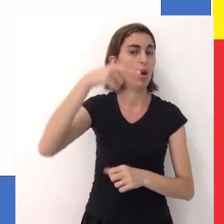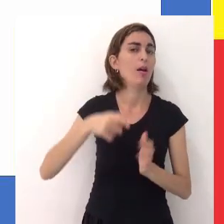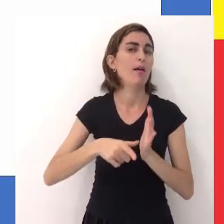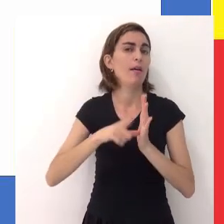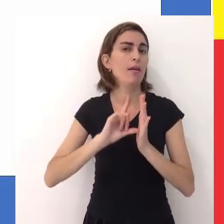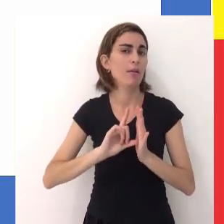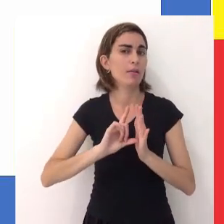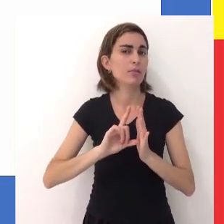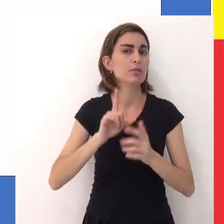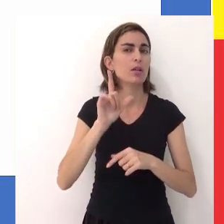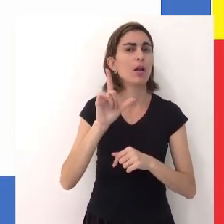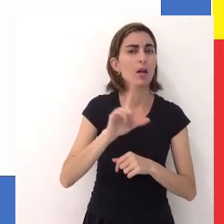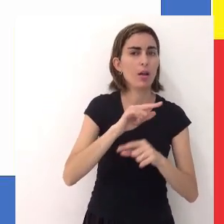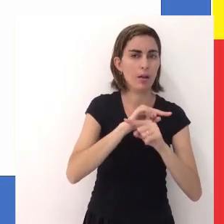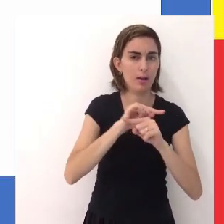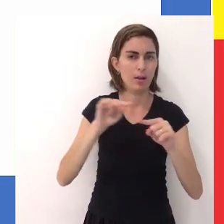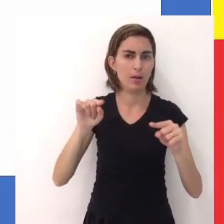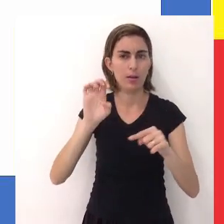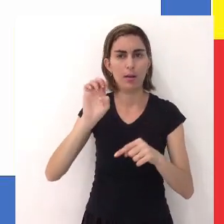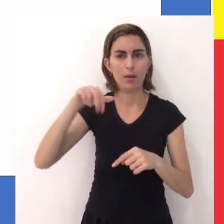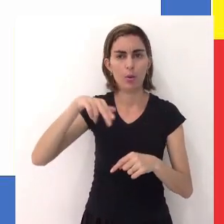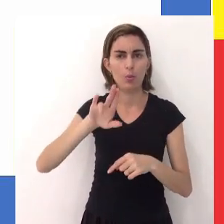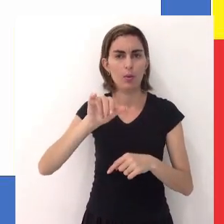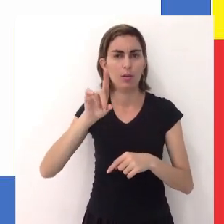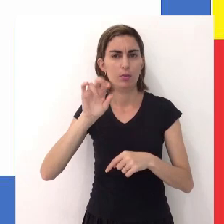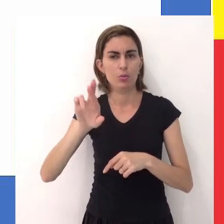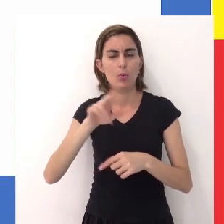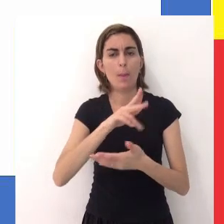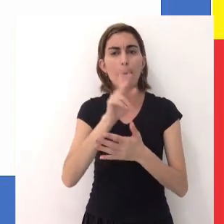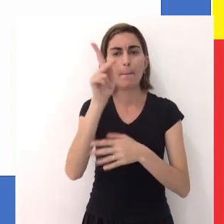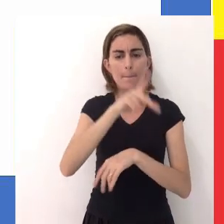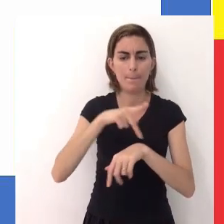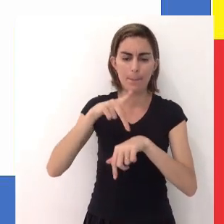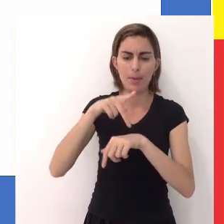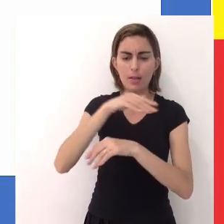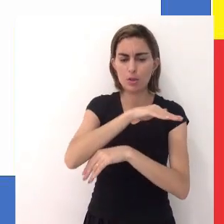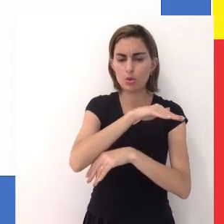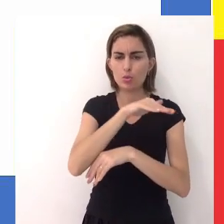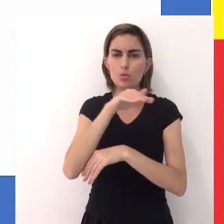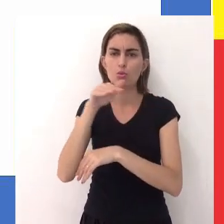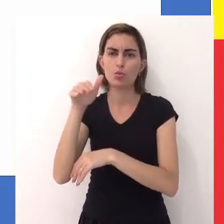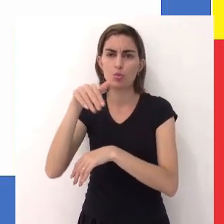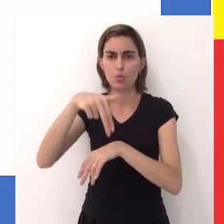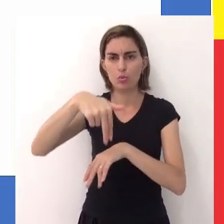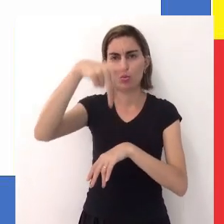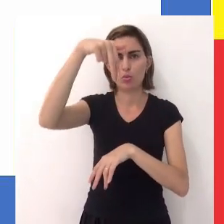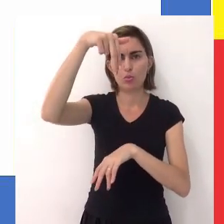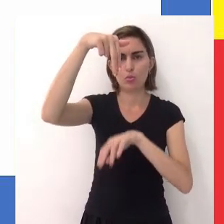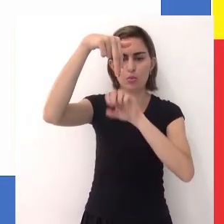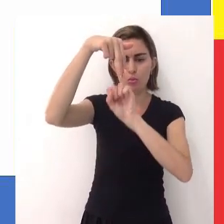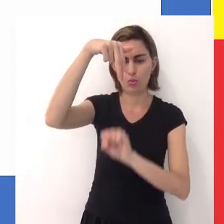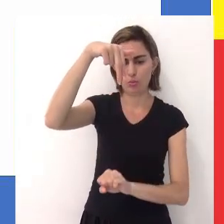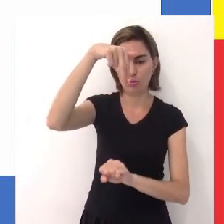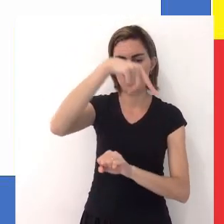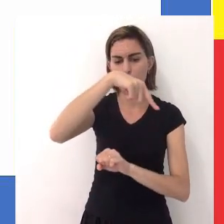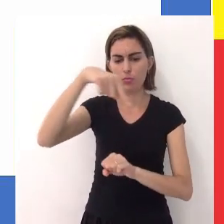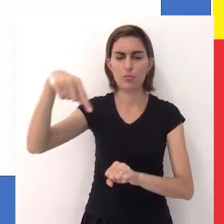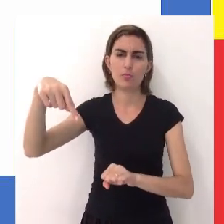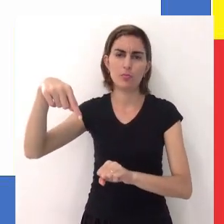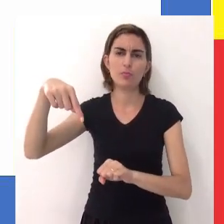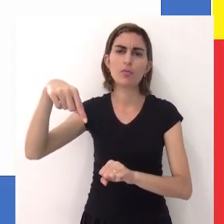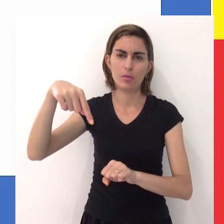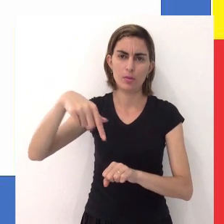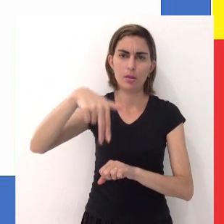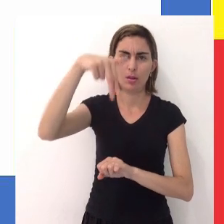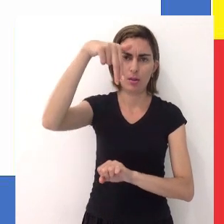sul e norte era dividido pela linha do Equador, né? Então, os países que eram cortados na parte sul pela linha do Equador e os países que eram cortados